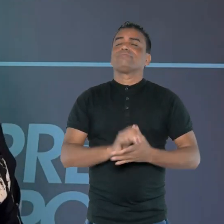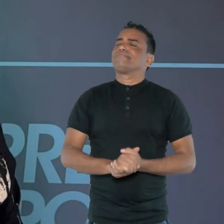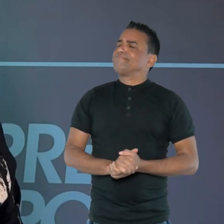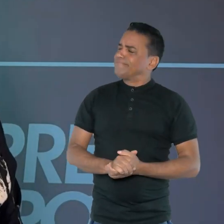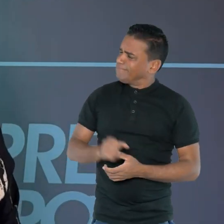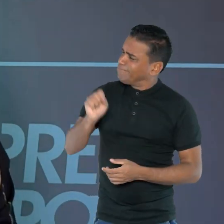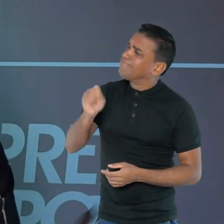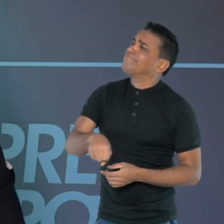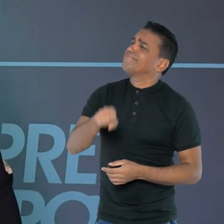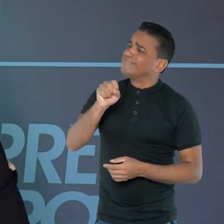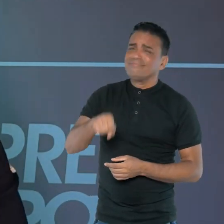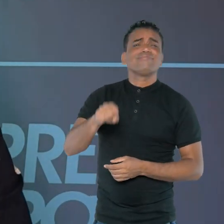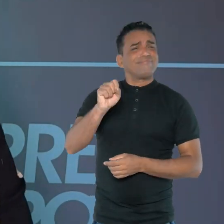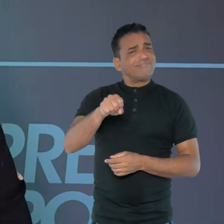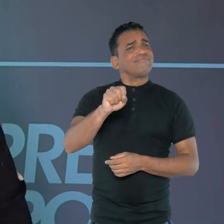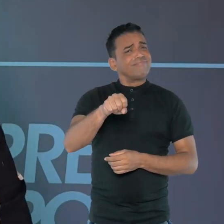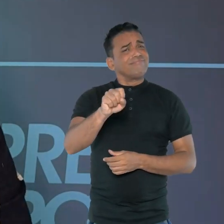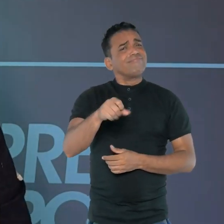Sim, porque assim,